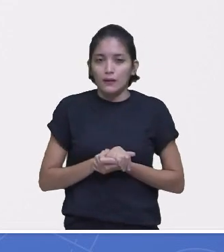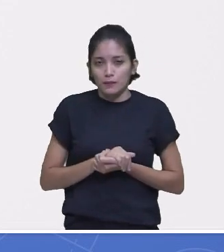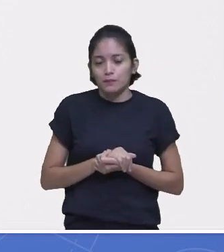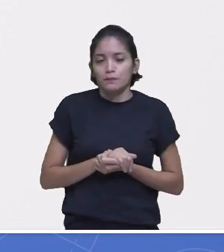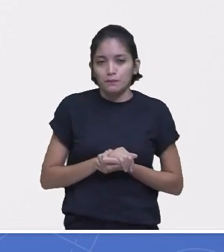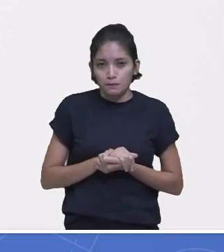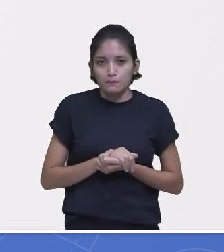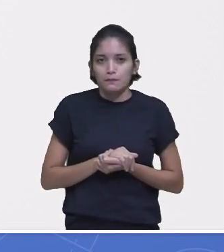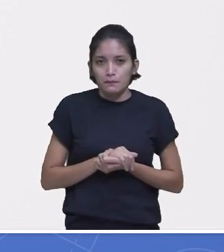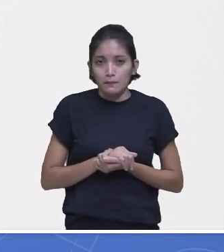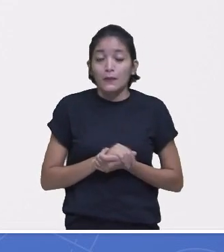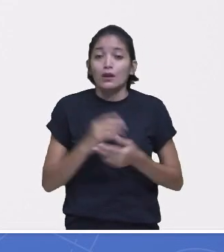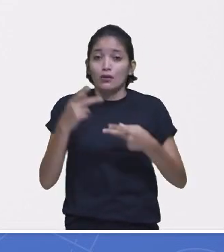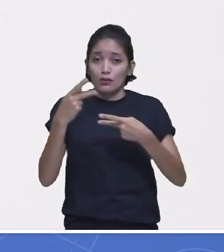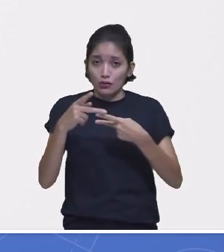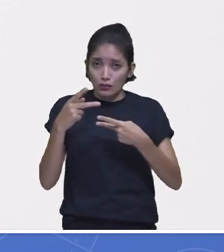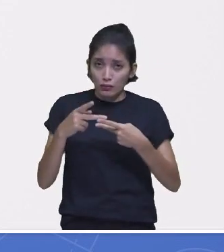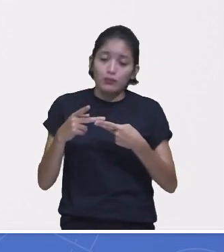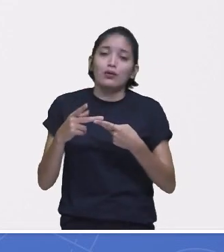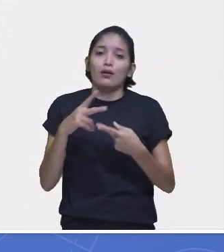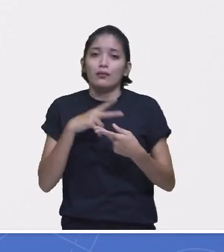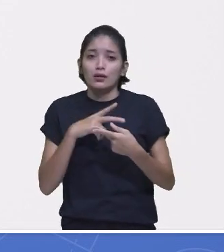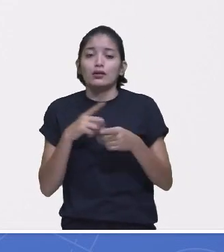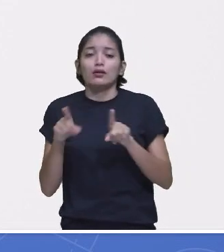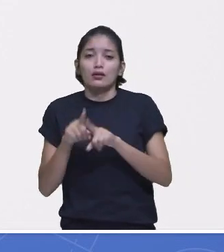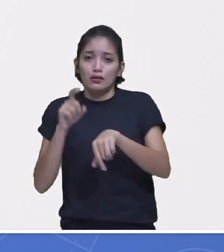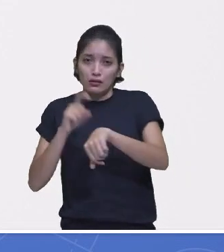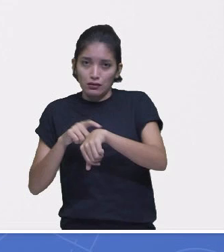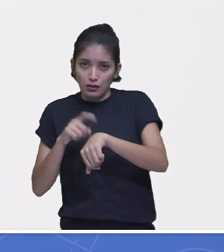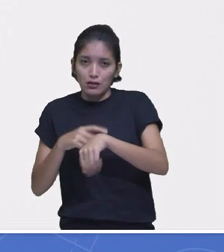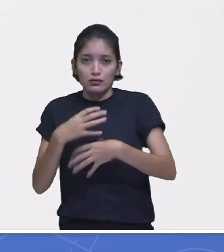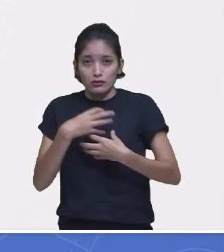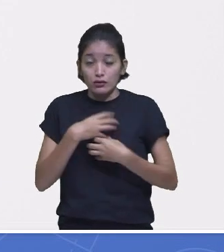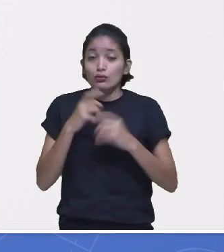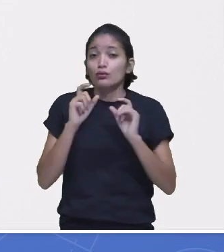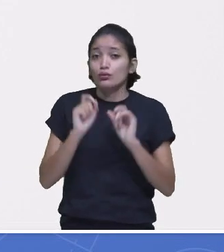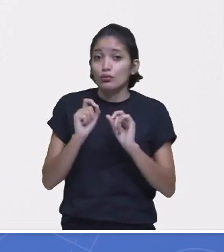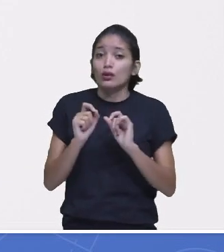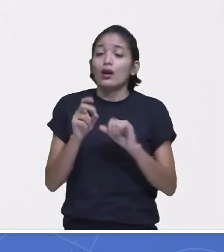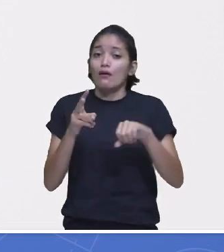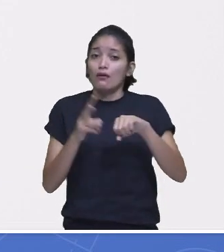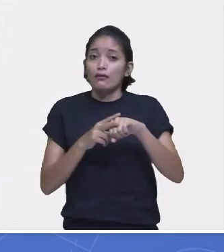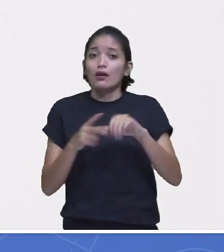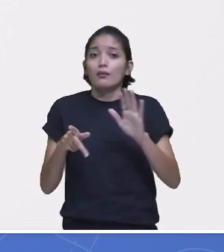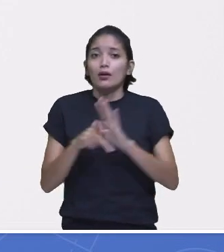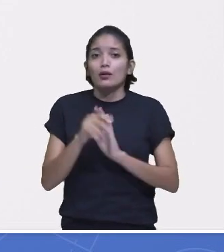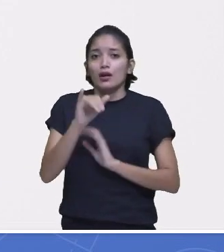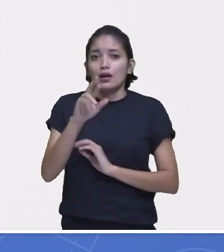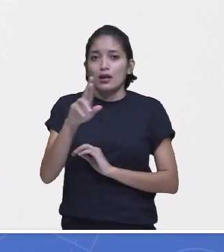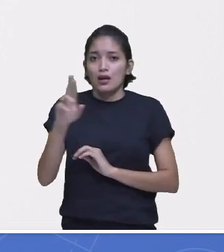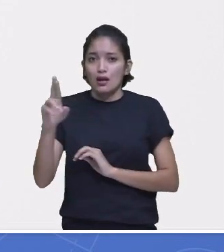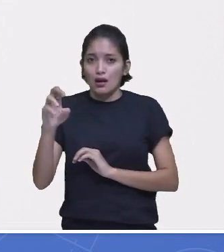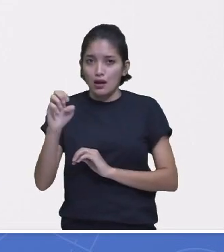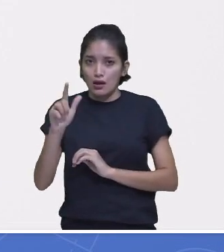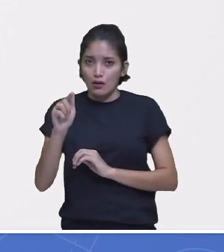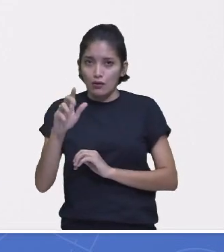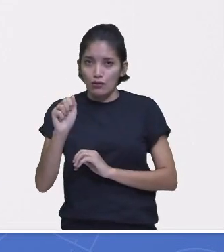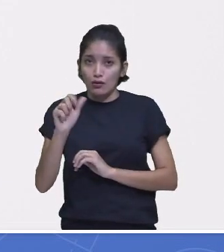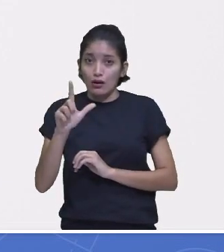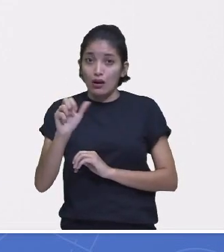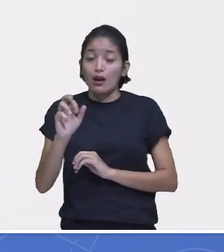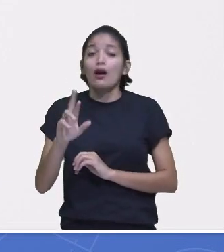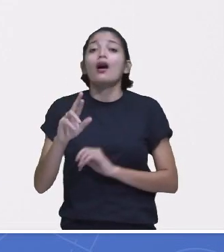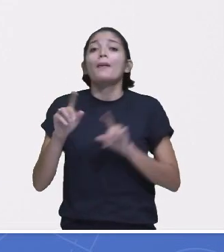nos pronomes pessoais, nos tempos verbais e nos modos, então esse verbo é um verbo regular. Porém, se